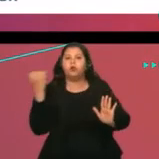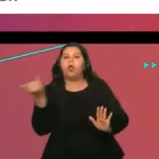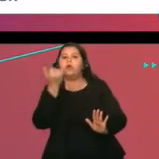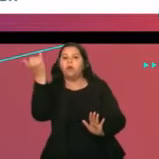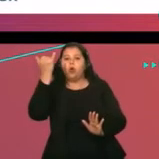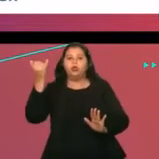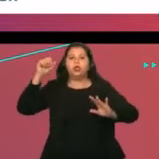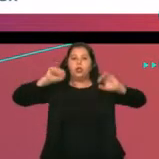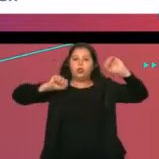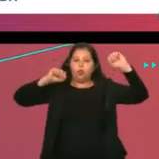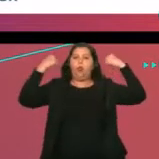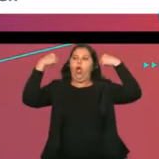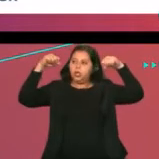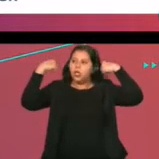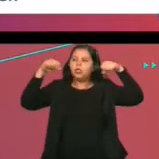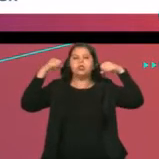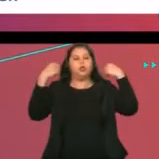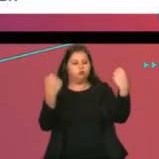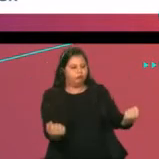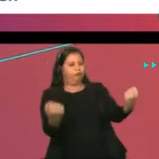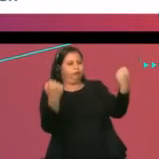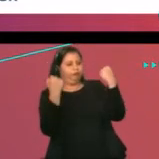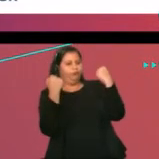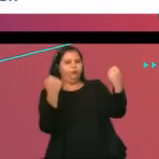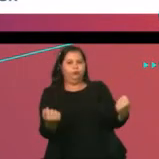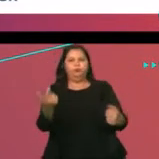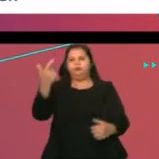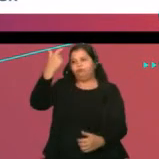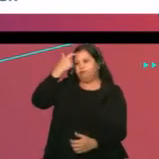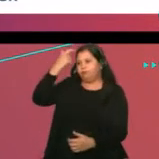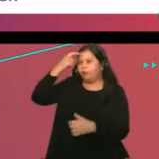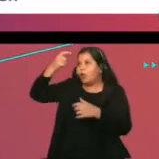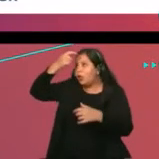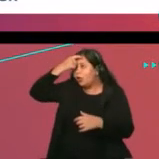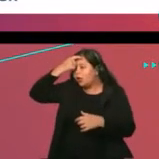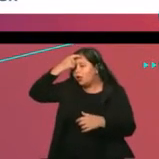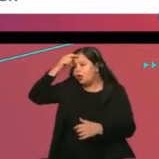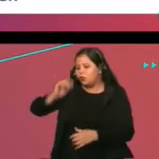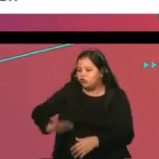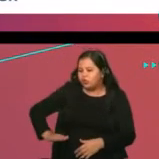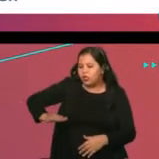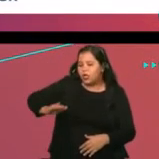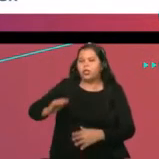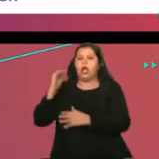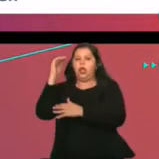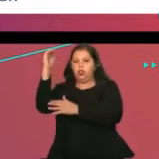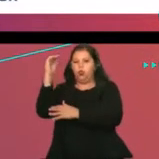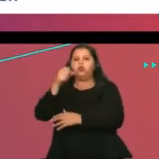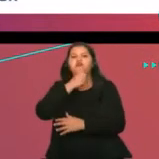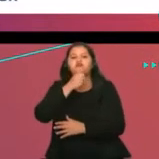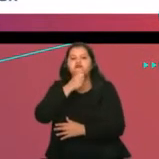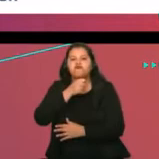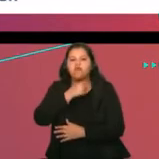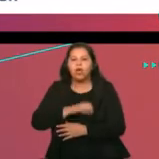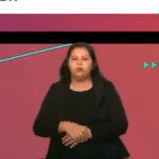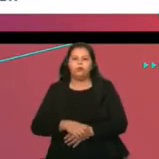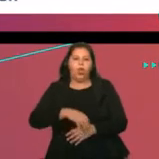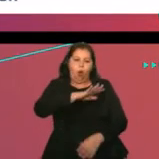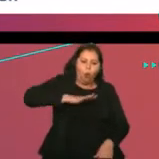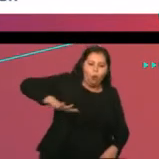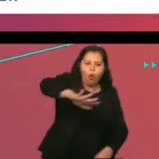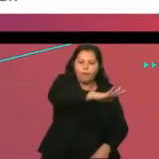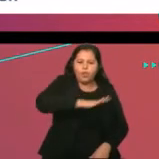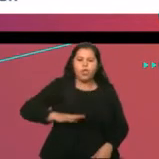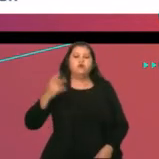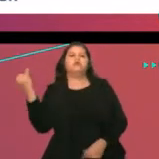físico da atividade física no desempenho mental de crianças e de adultos e principalmente diverte na o ambiental o